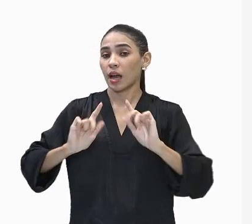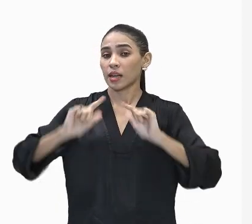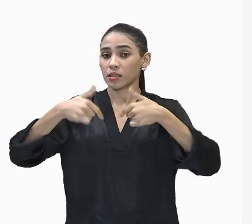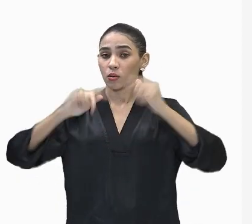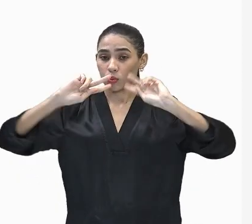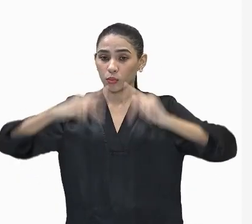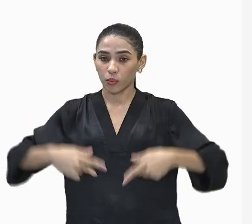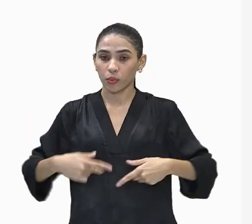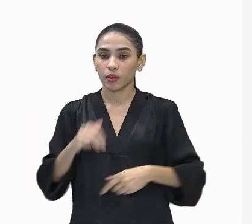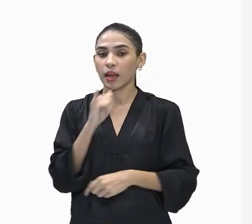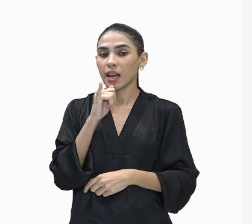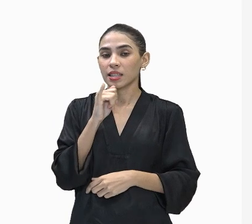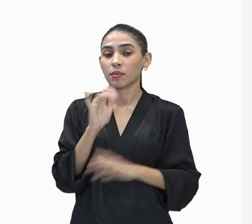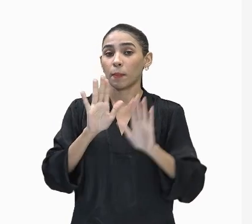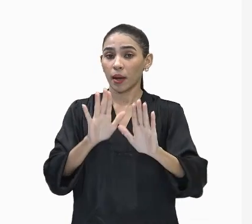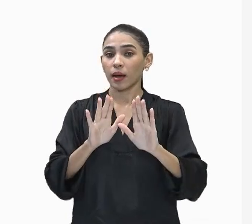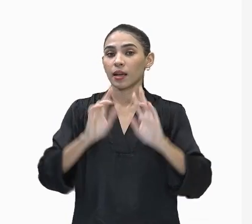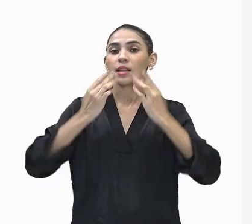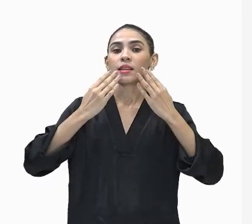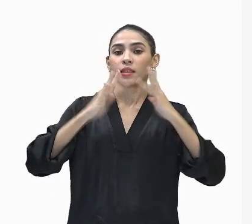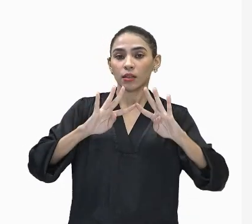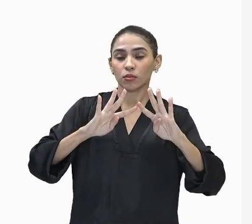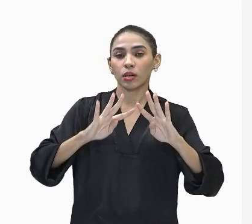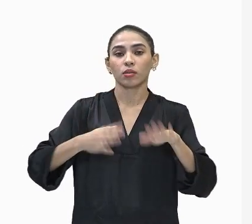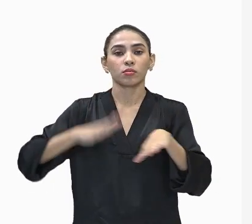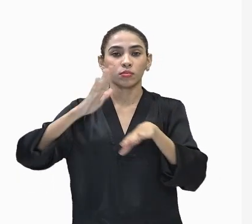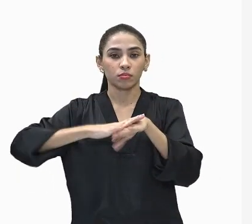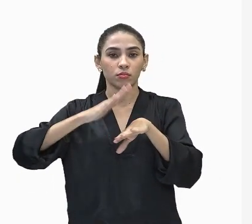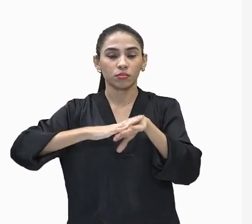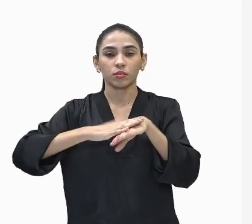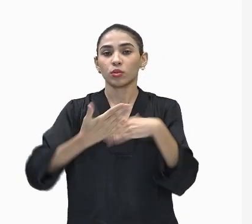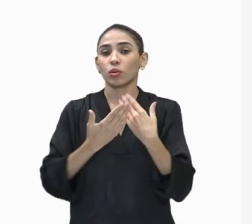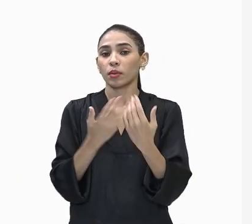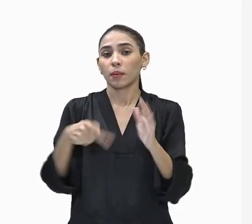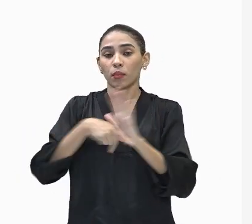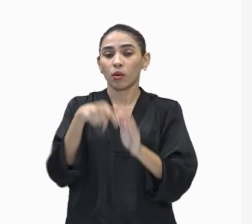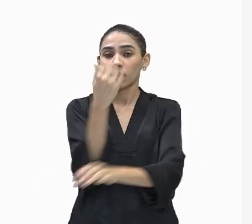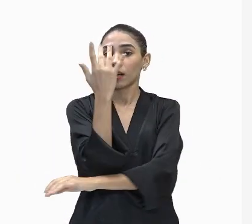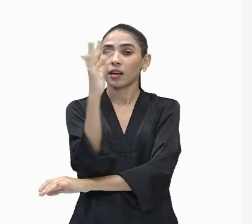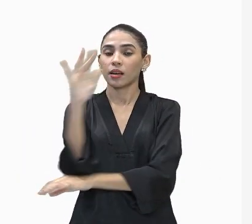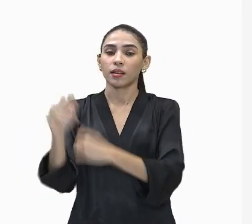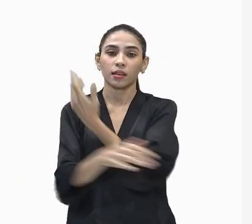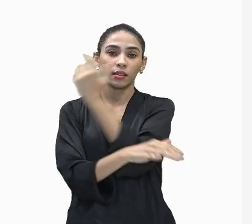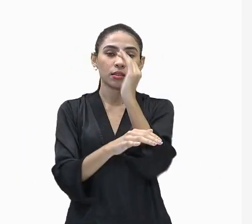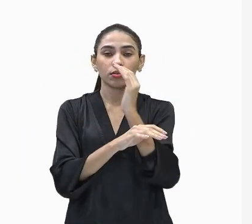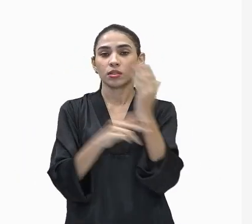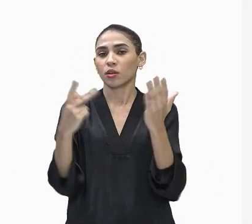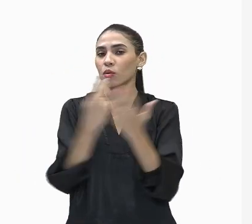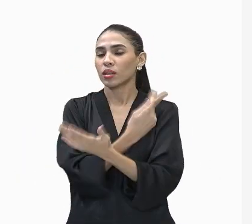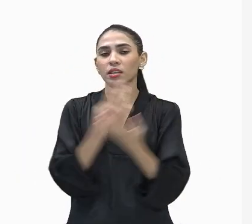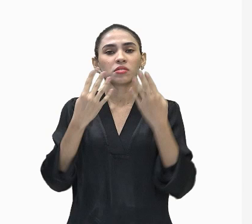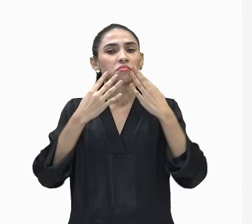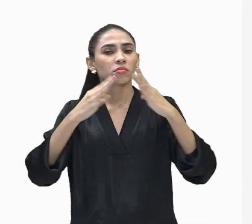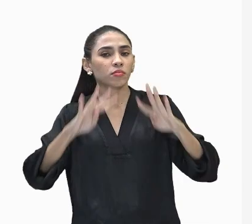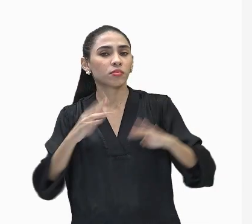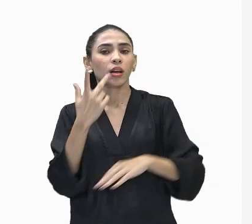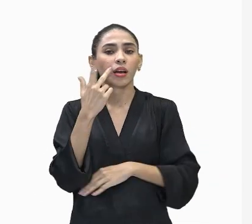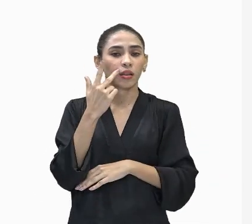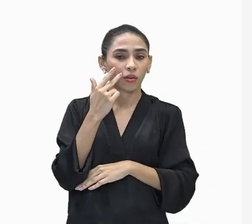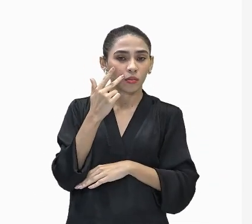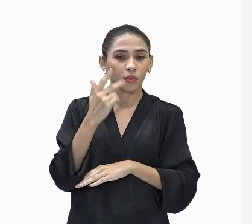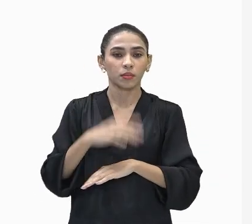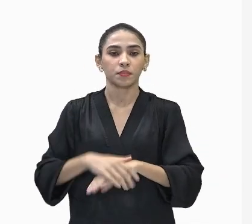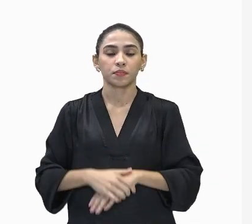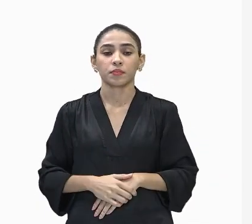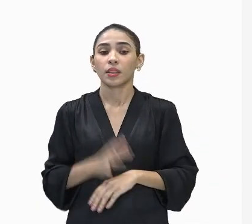forma natural é quando ela é produzida pelos próprios Elementos da natureza que ocorre de forma espontânea e lenta no